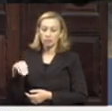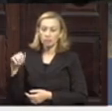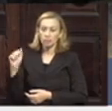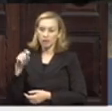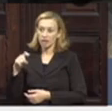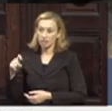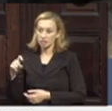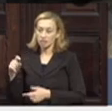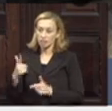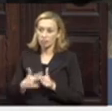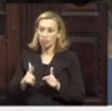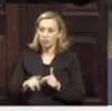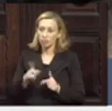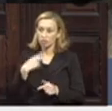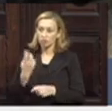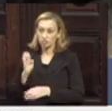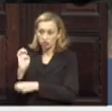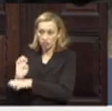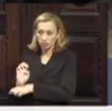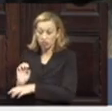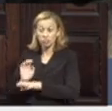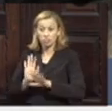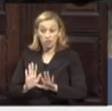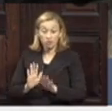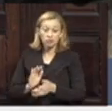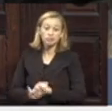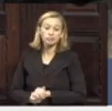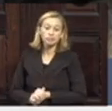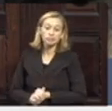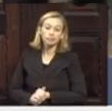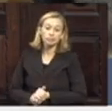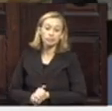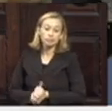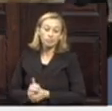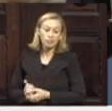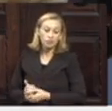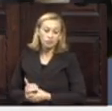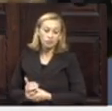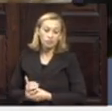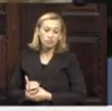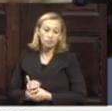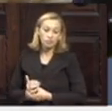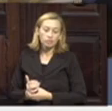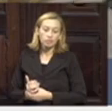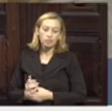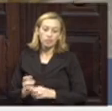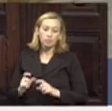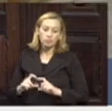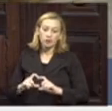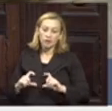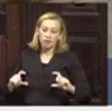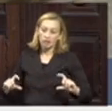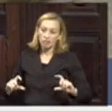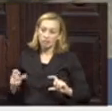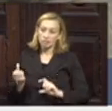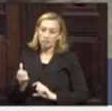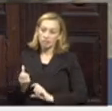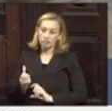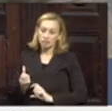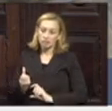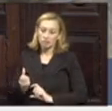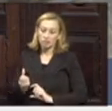está citando que essa borracha, preferencialmente também, teriam que vir